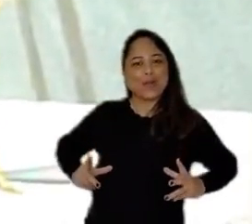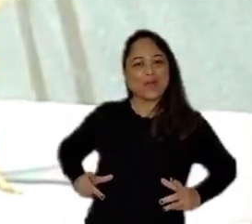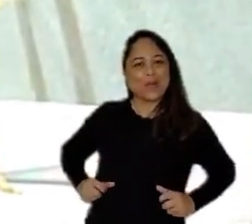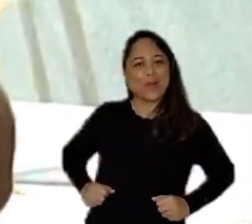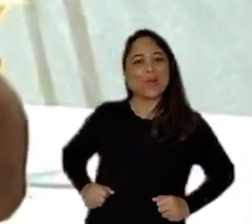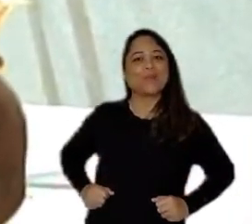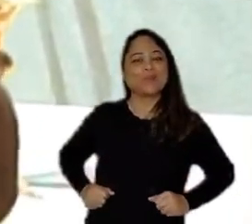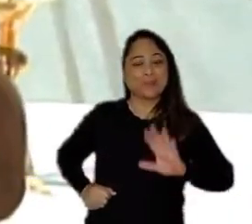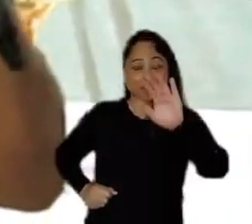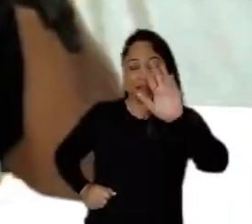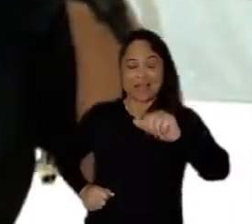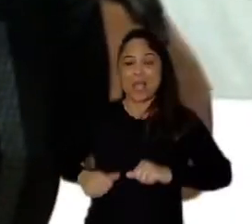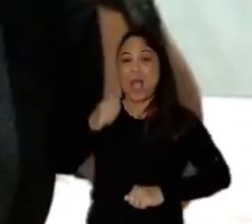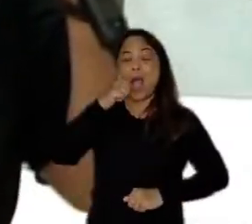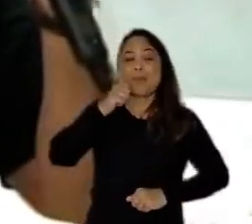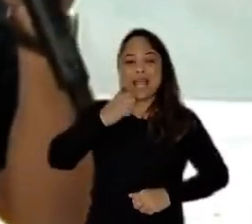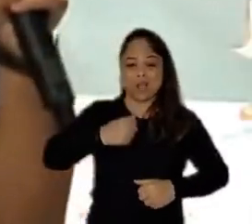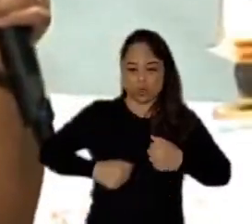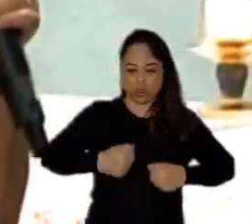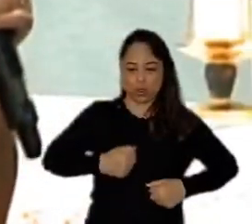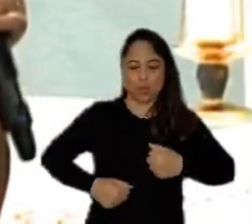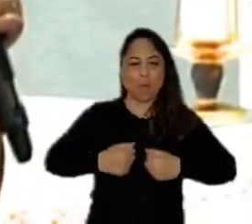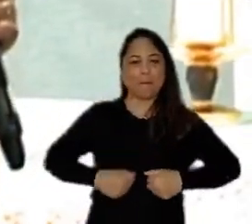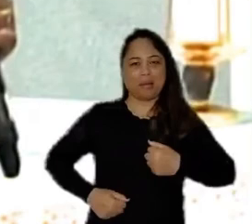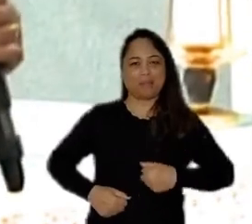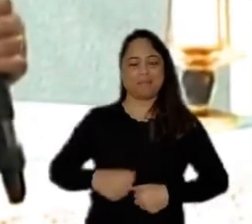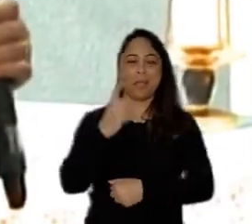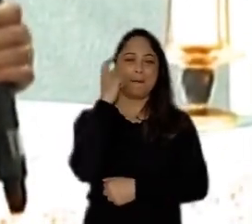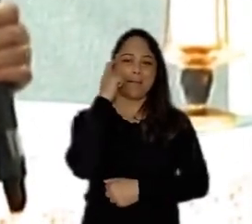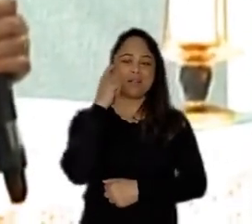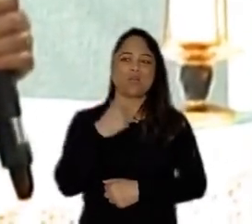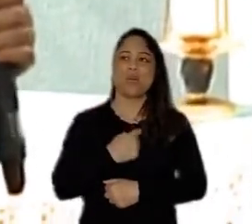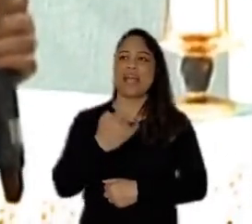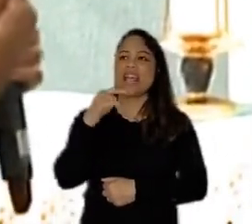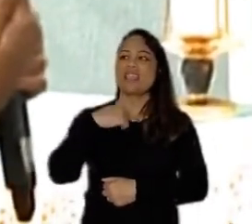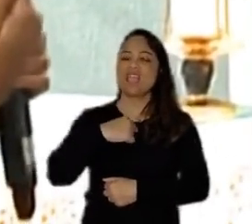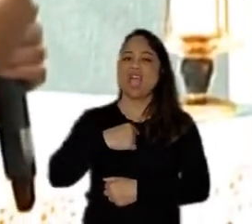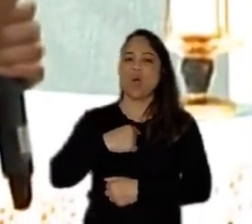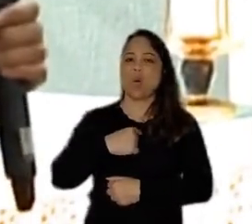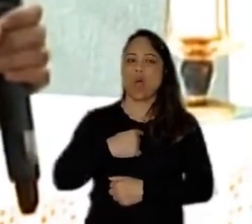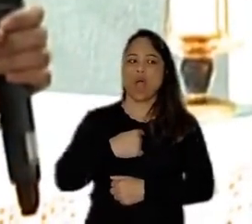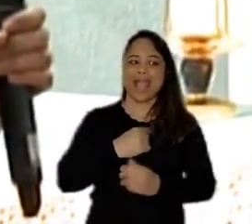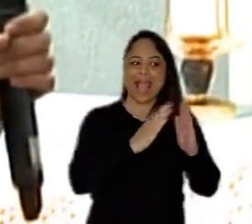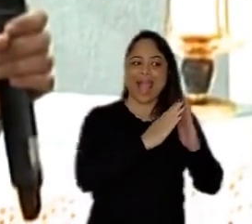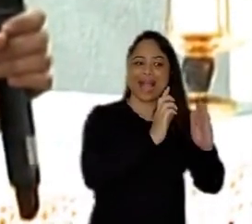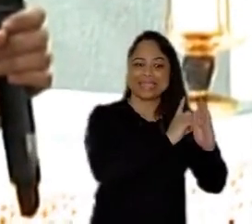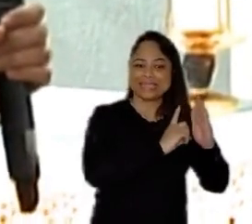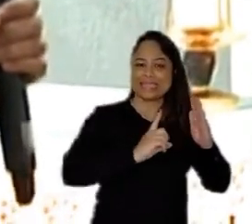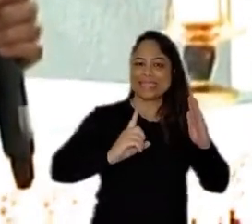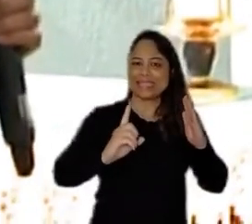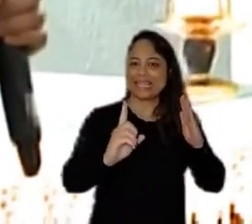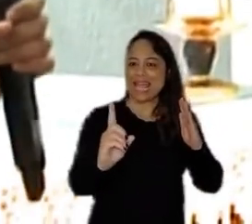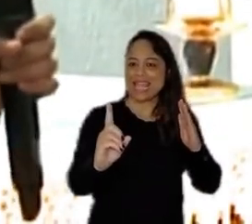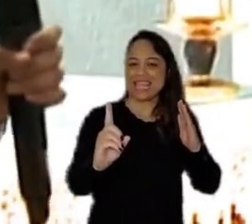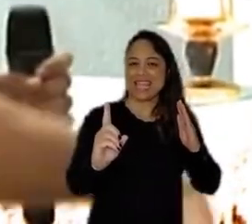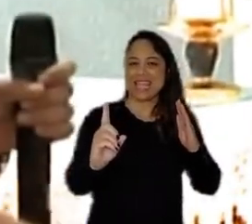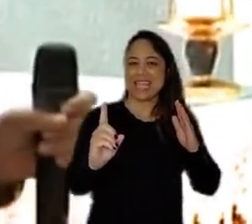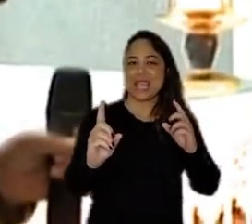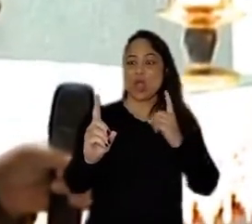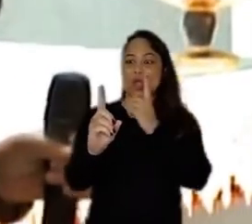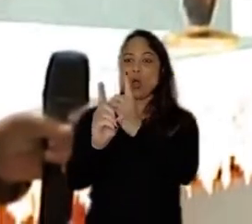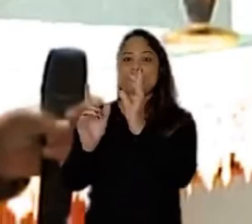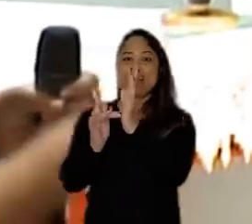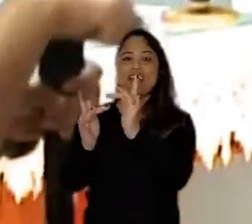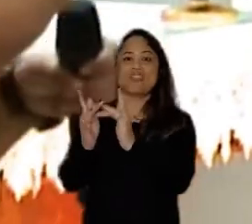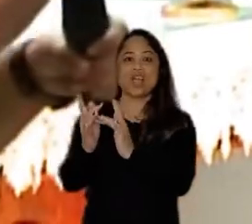e ela falou assim: se ao menos eu tocar na orla do manto, eu vou